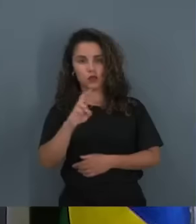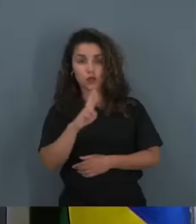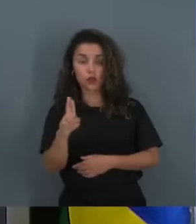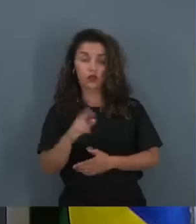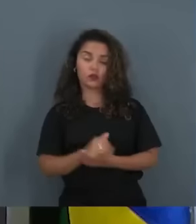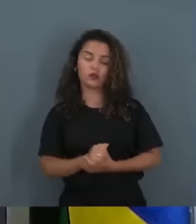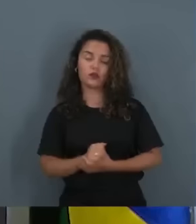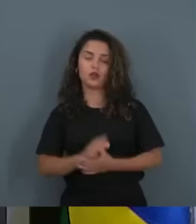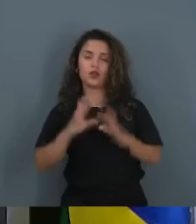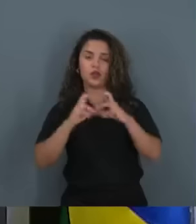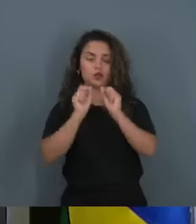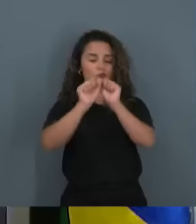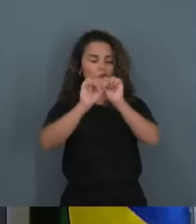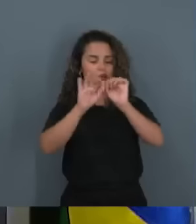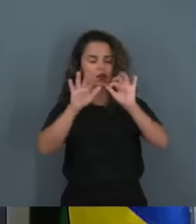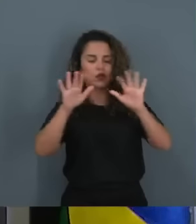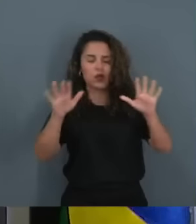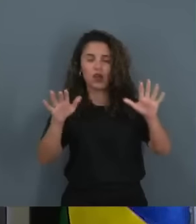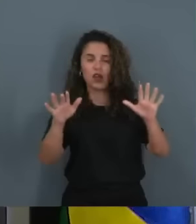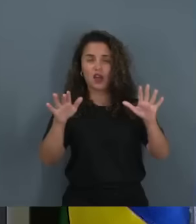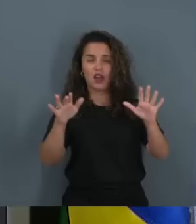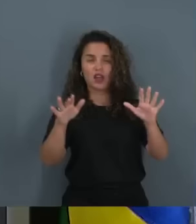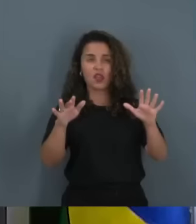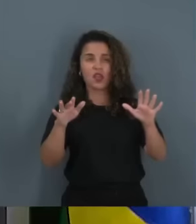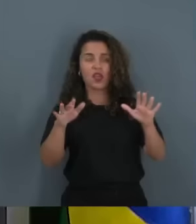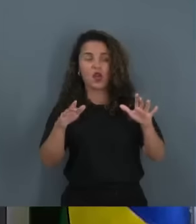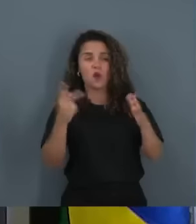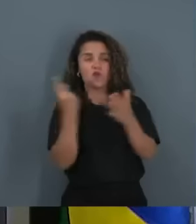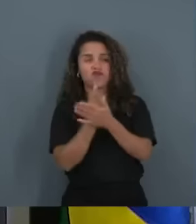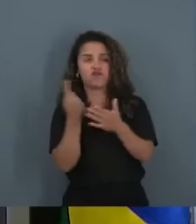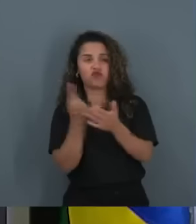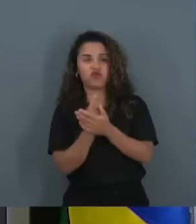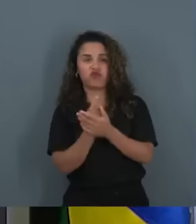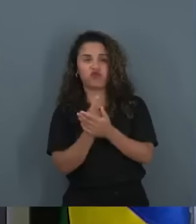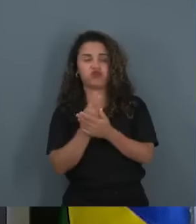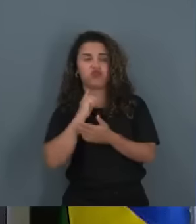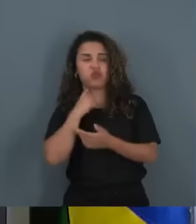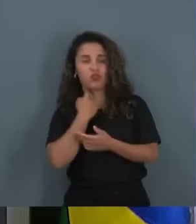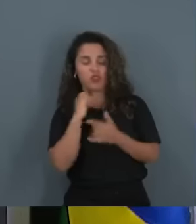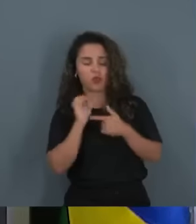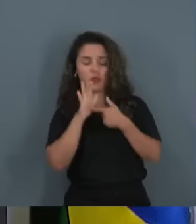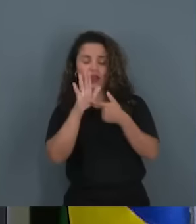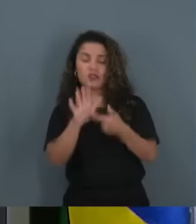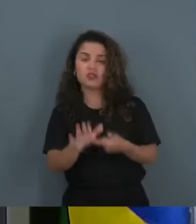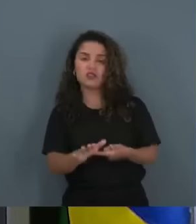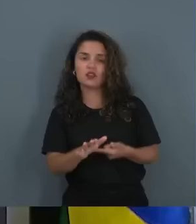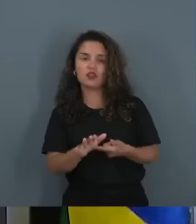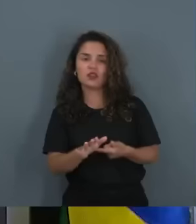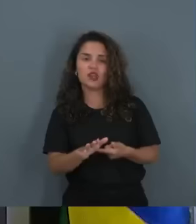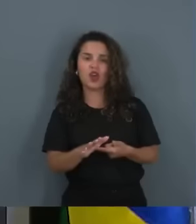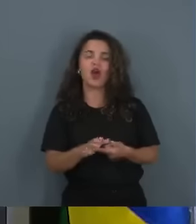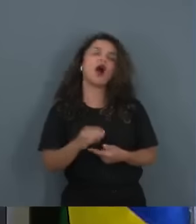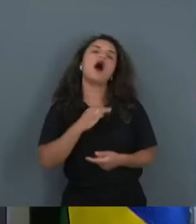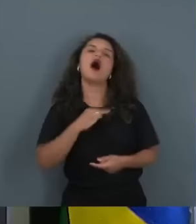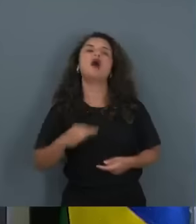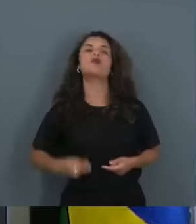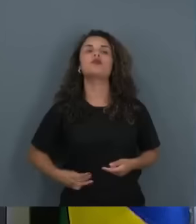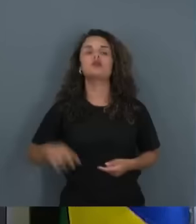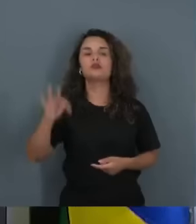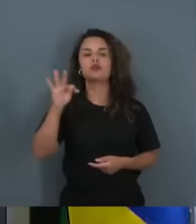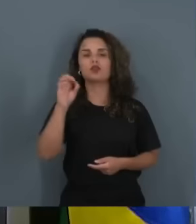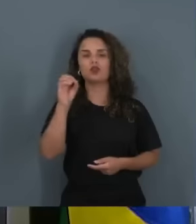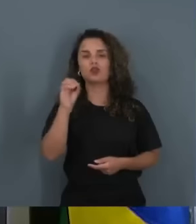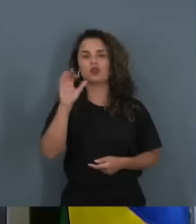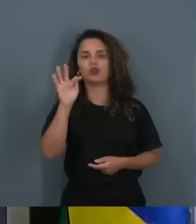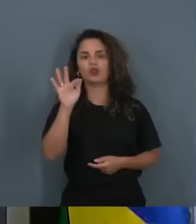Está tudo escancarado, a podridão toda vindo. Aí o ministro Toffoli é aquele que acabou com a Lava Jato, as delações, o pessoal